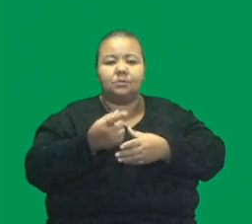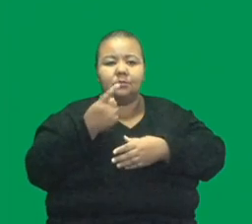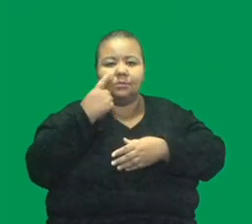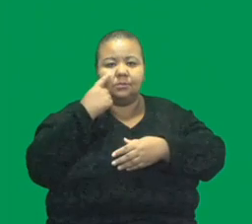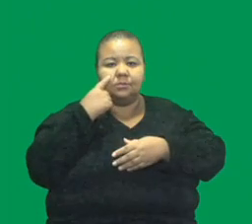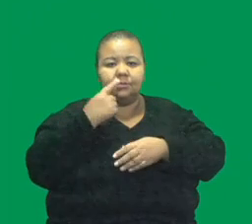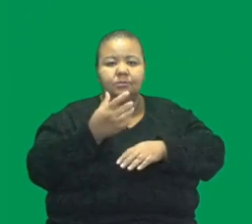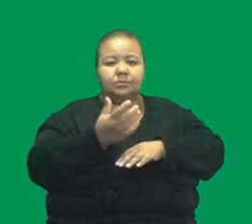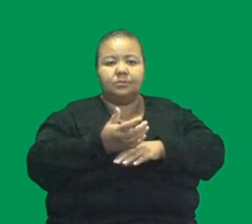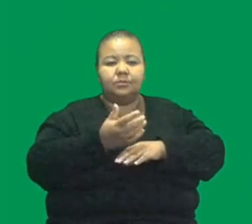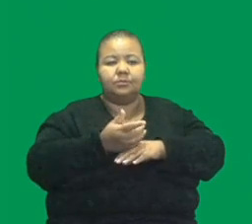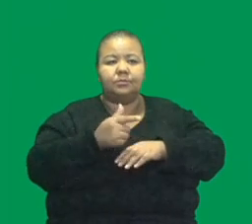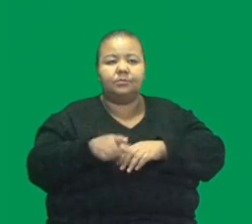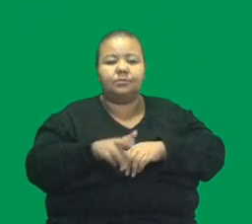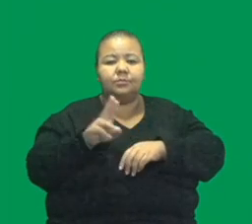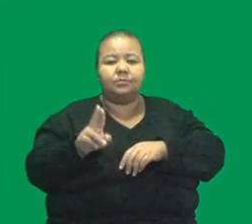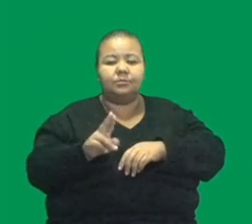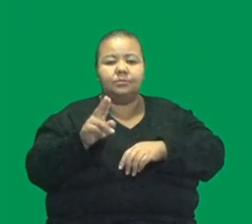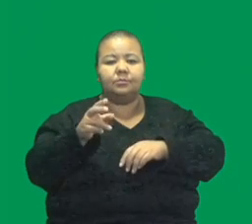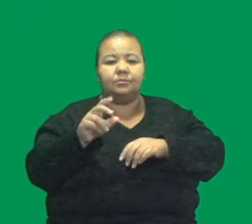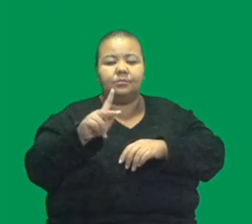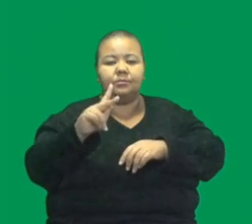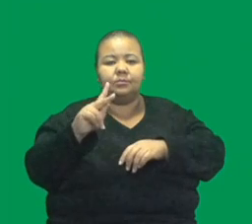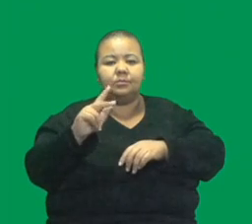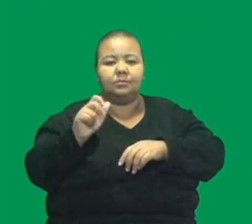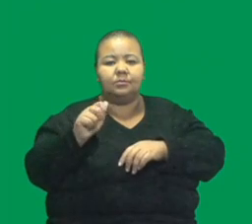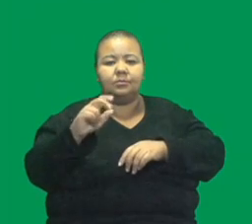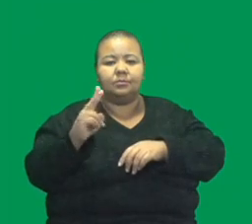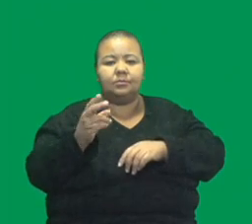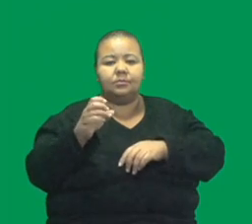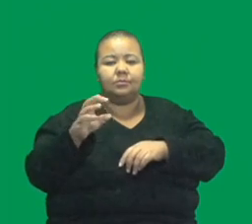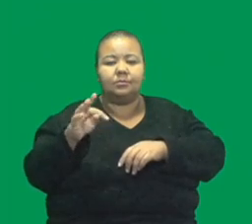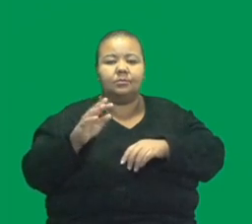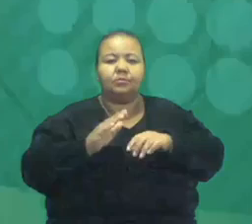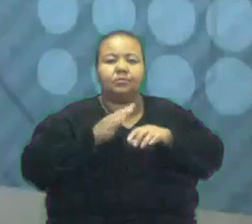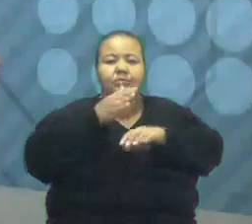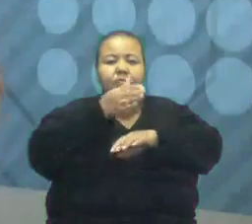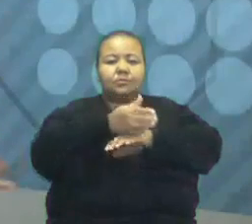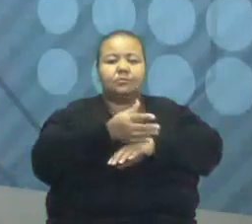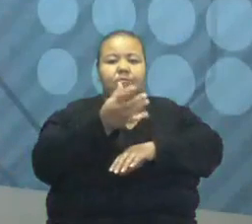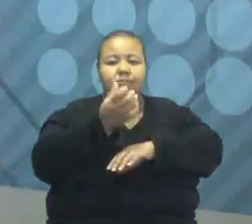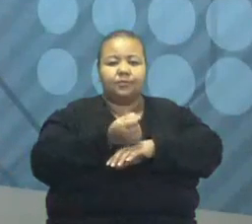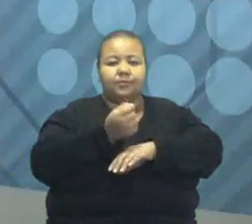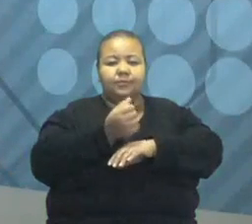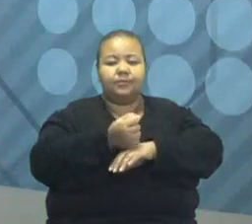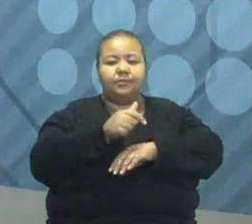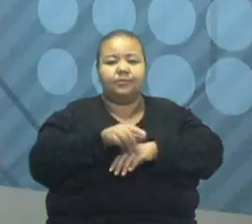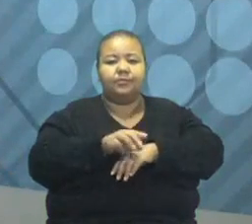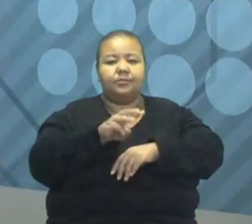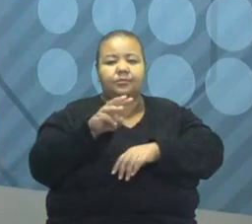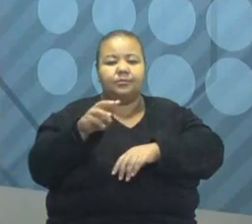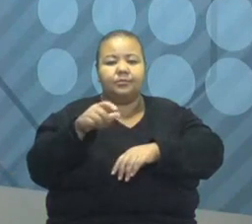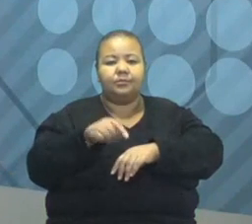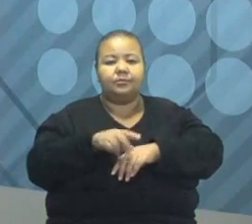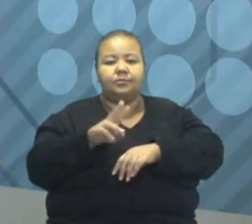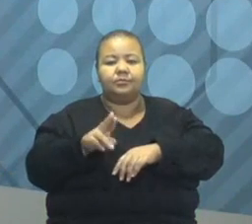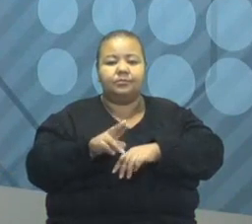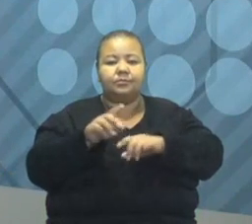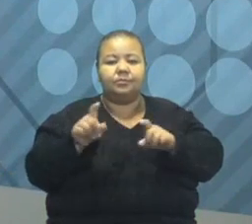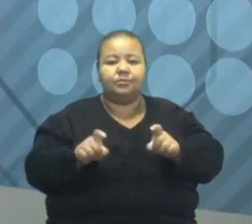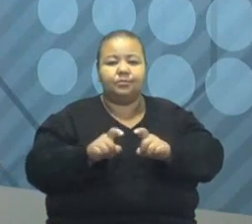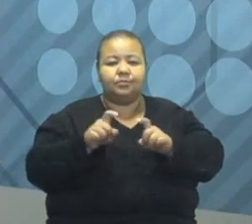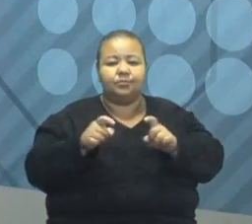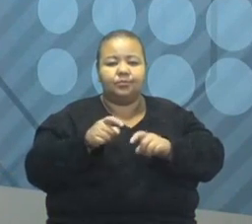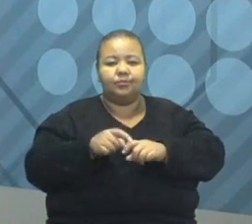o seu material e a gente vai utilizar o Kahoot. Então, agora, acesse o aplicativo, entre no site, utilizando o seu